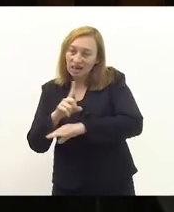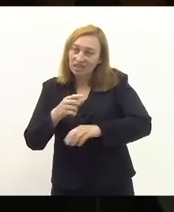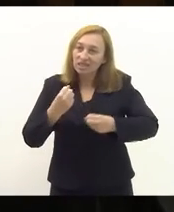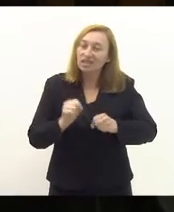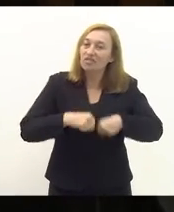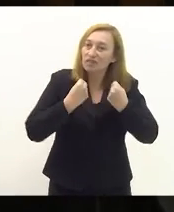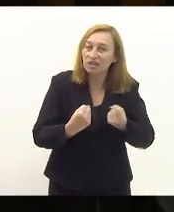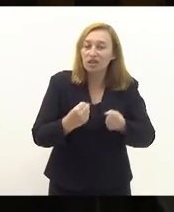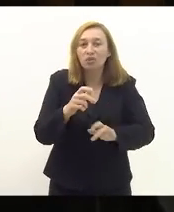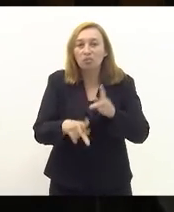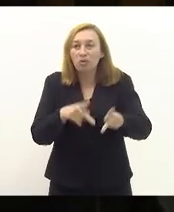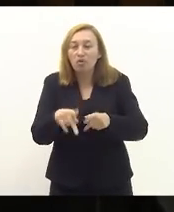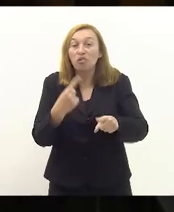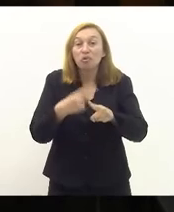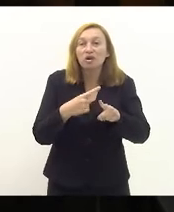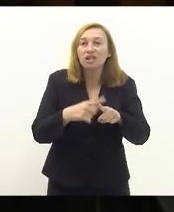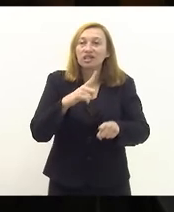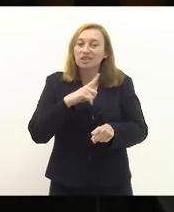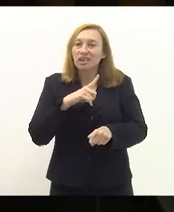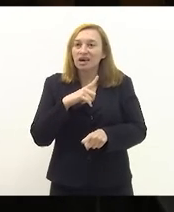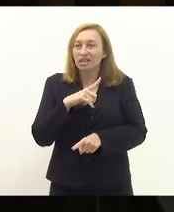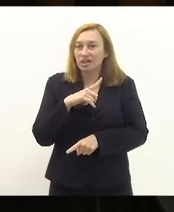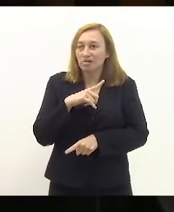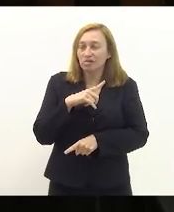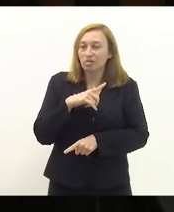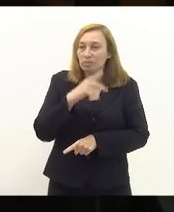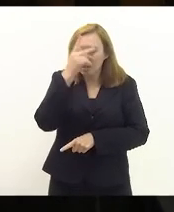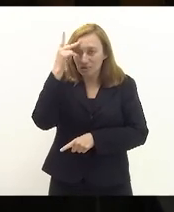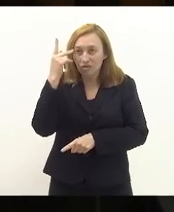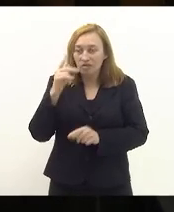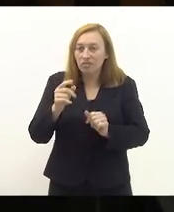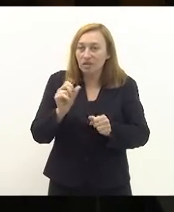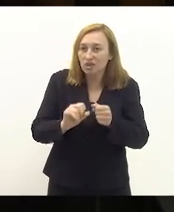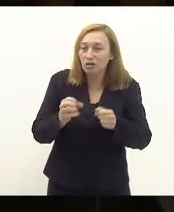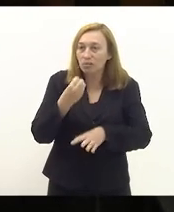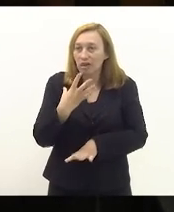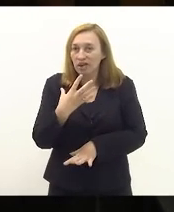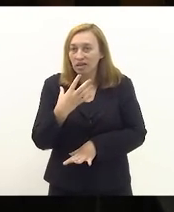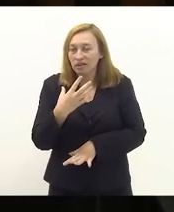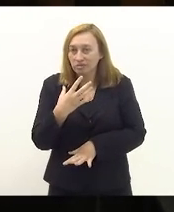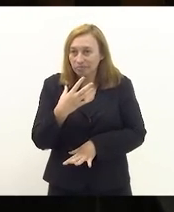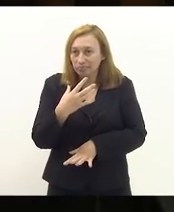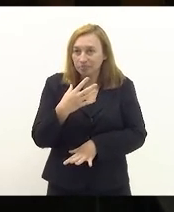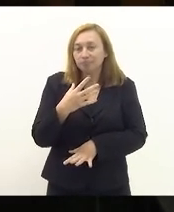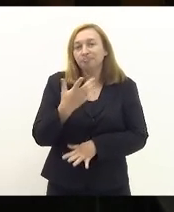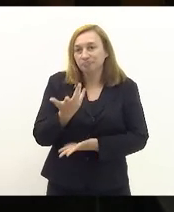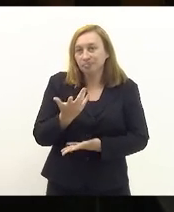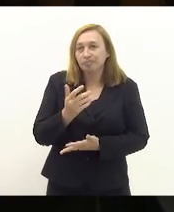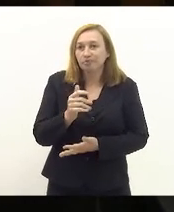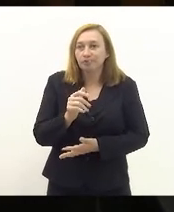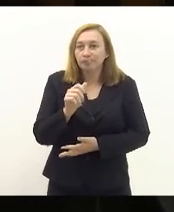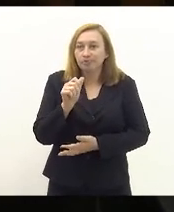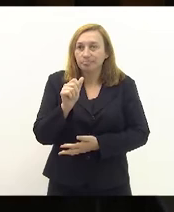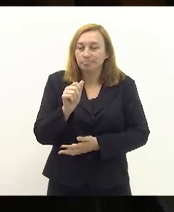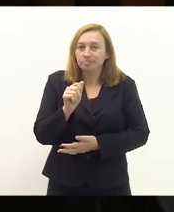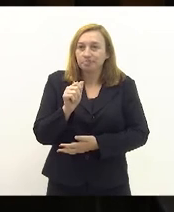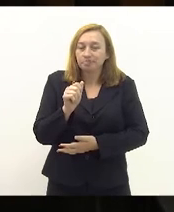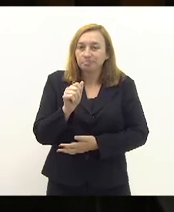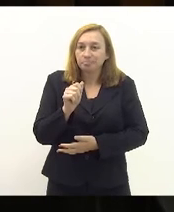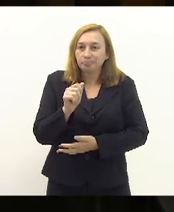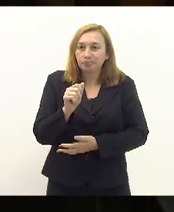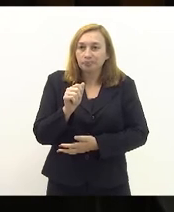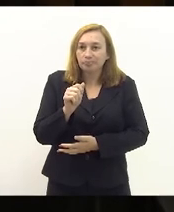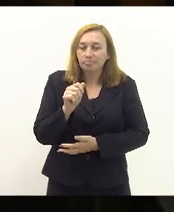defender o nosso povo porque nós temos um predestinado a fazer o bem esse apelido caiu como uma luva para o Washington Esse